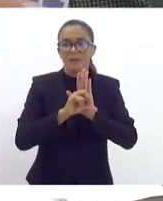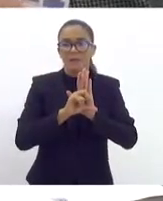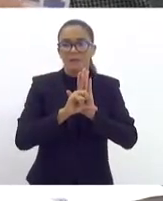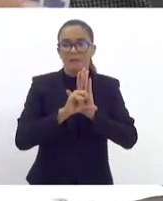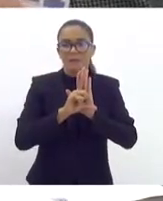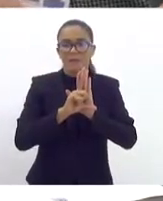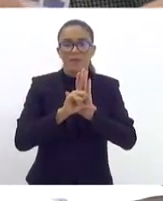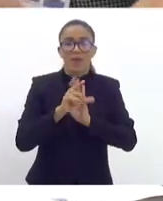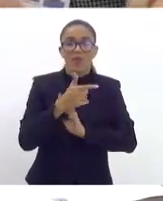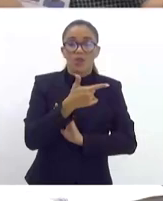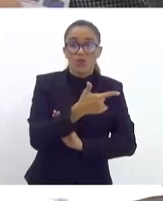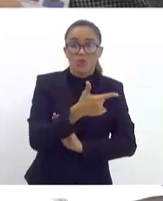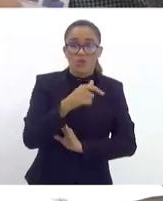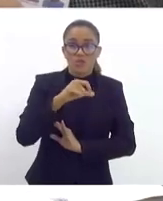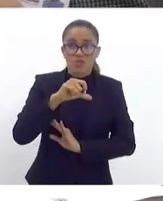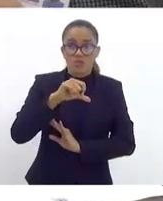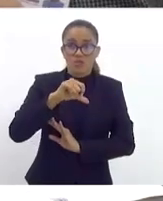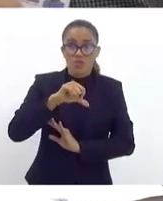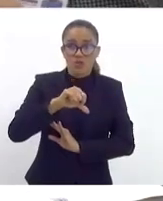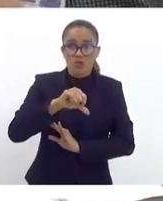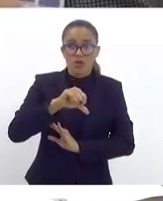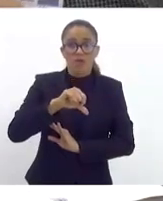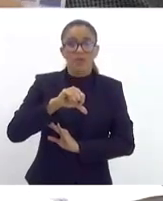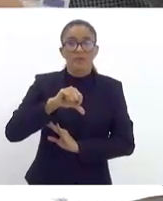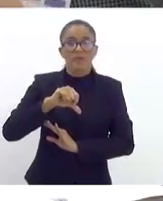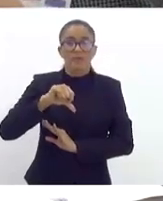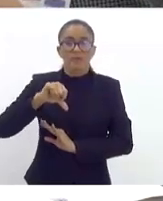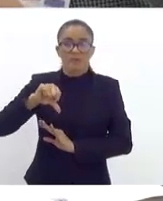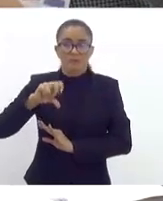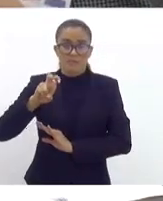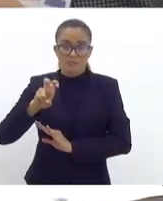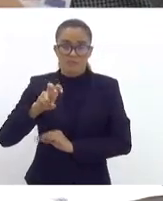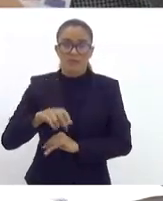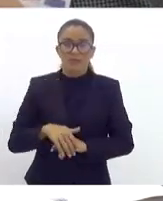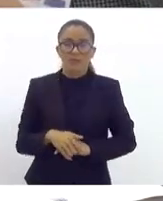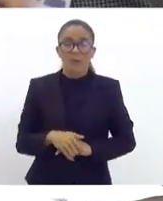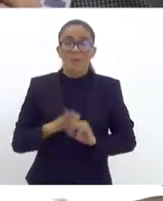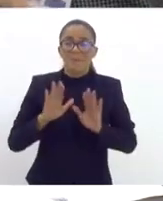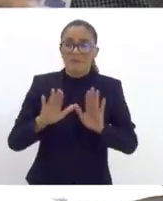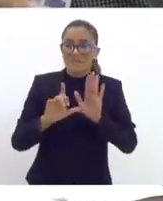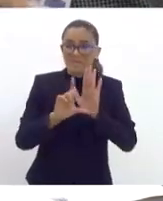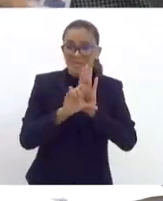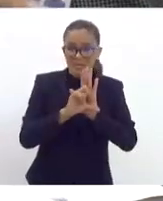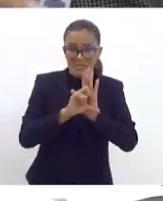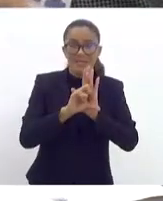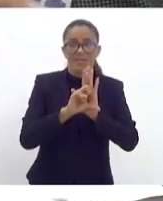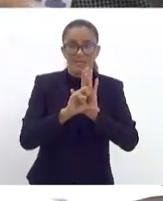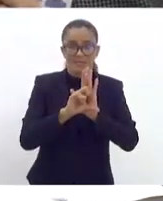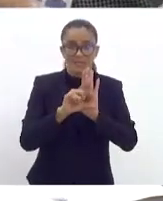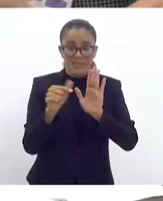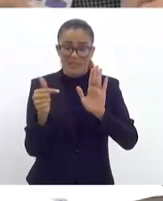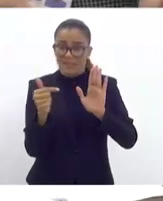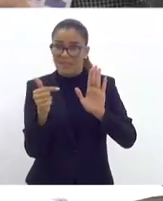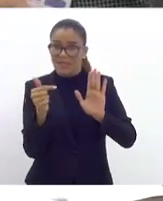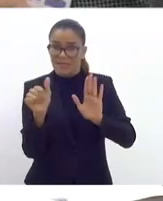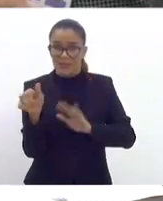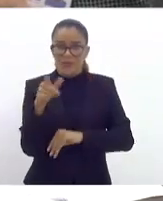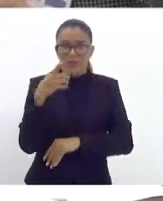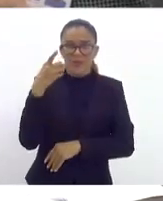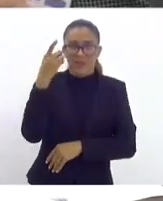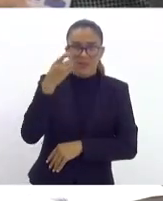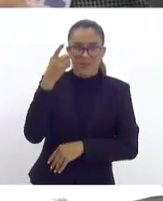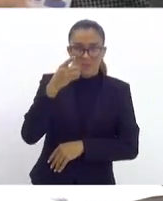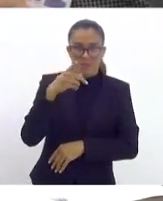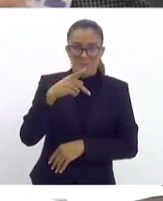das normas do ensino mas só aqui essa lei que ele tá aqui que o deputado